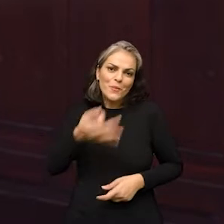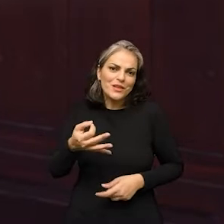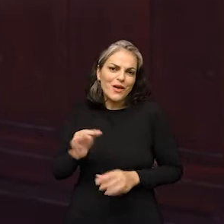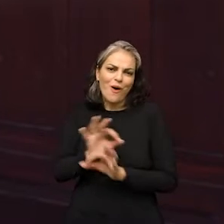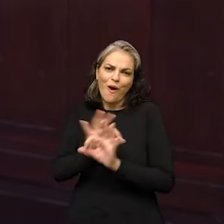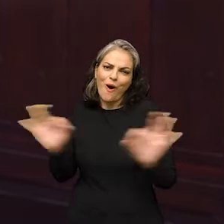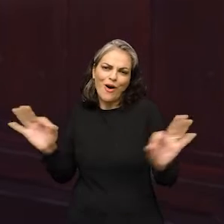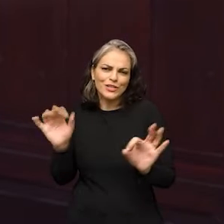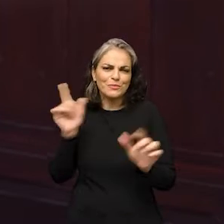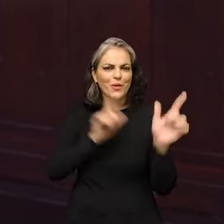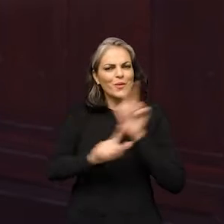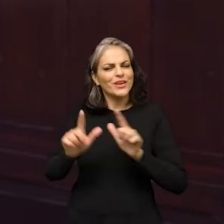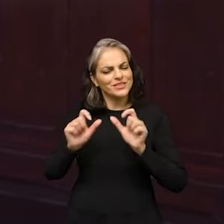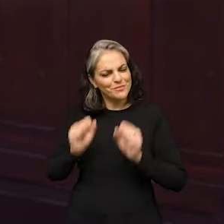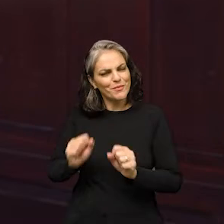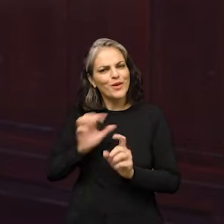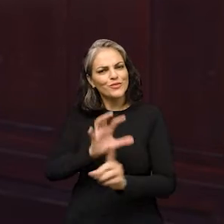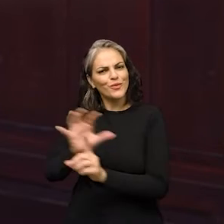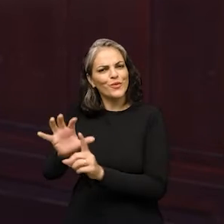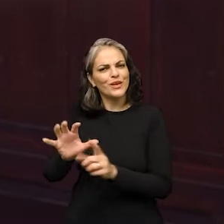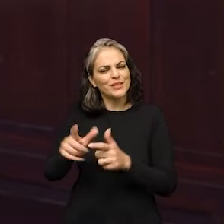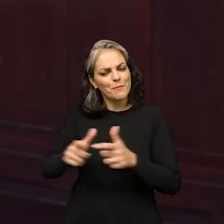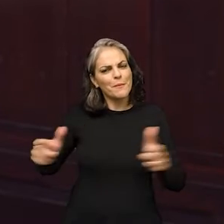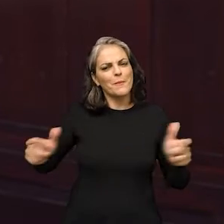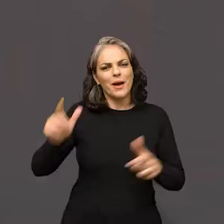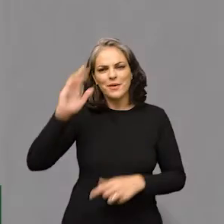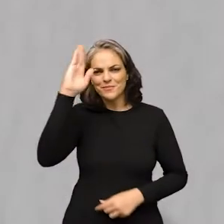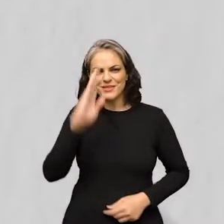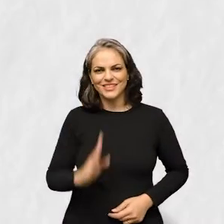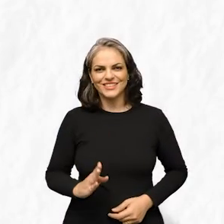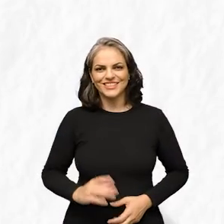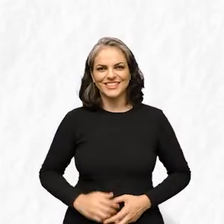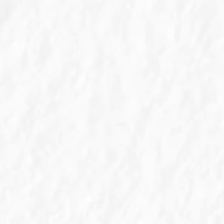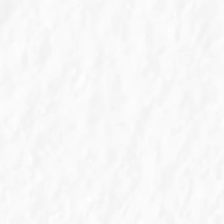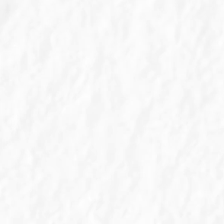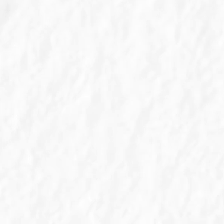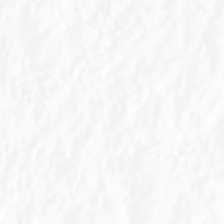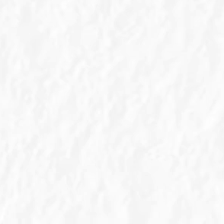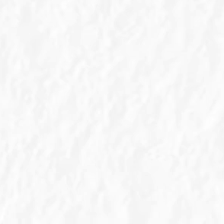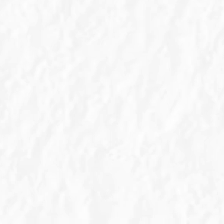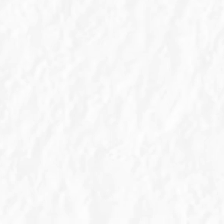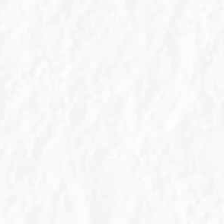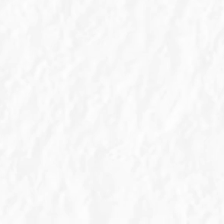como um case de sucesso para o resto do Rio Grande do Sul e, por que não dizer, do Brasil.